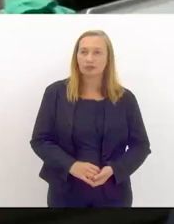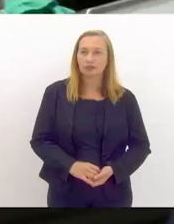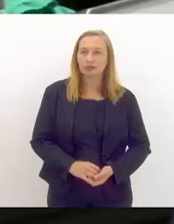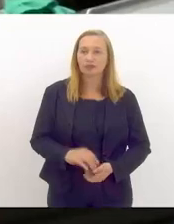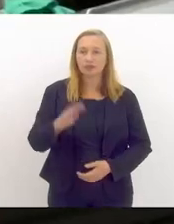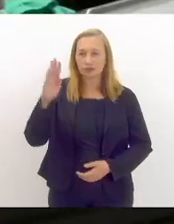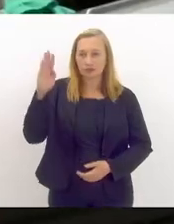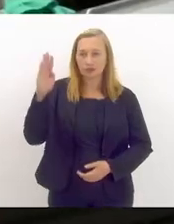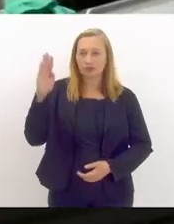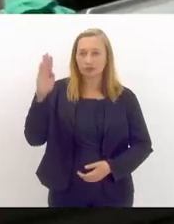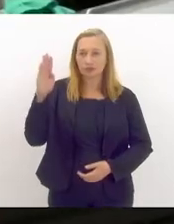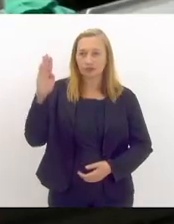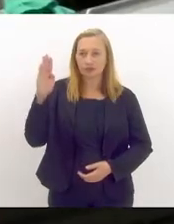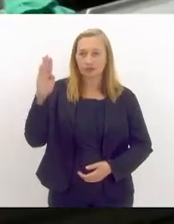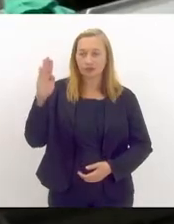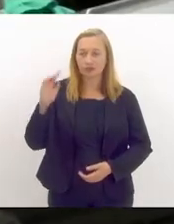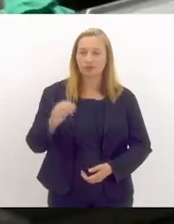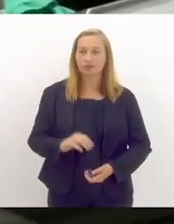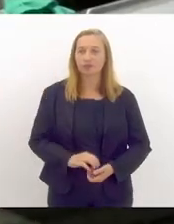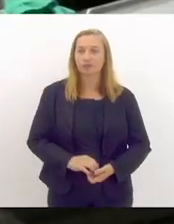Assim o prometo.